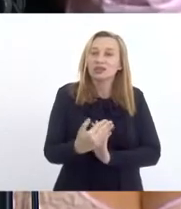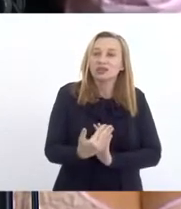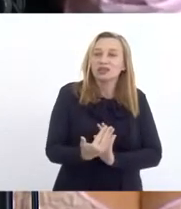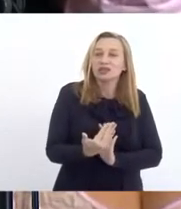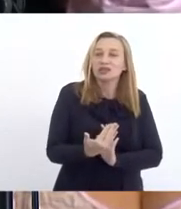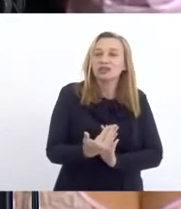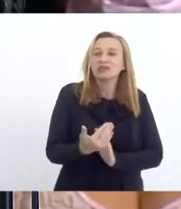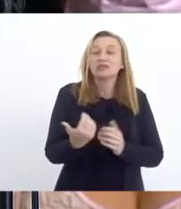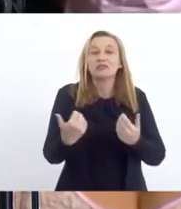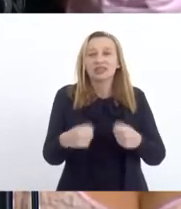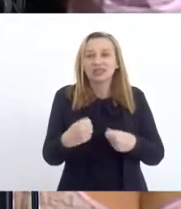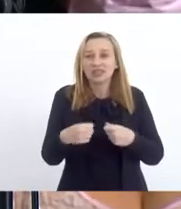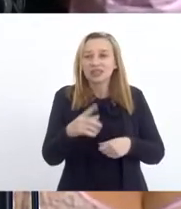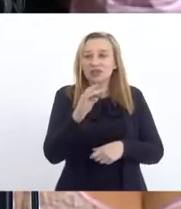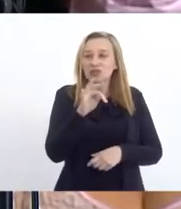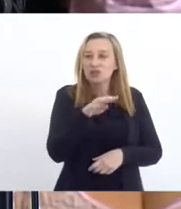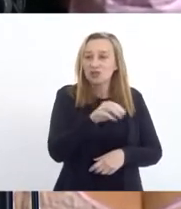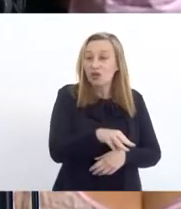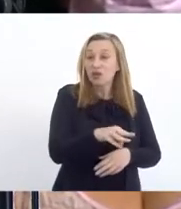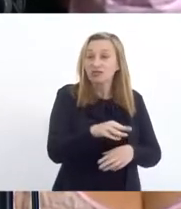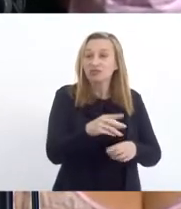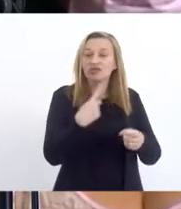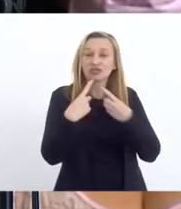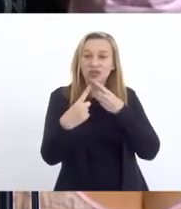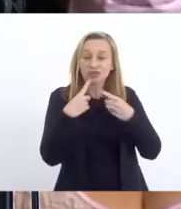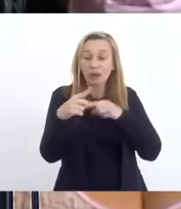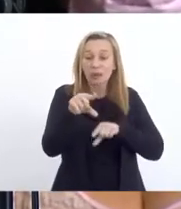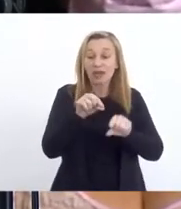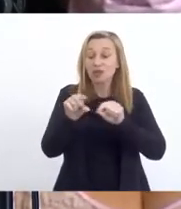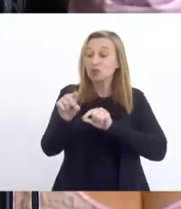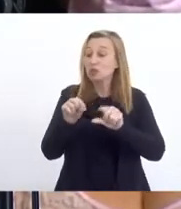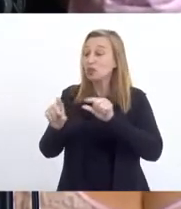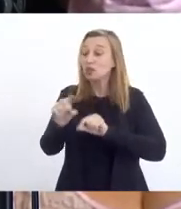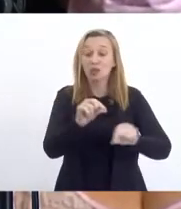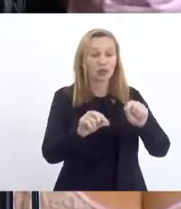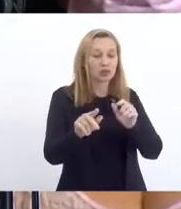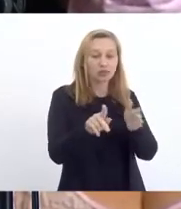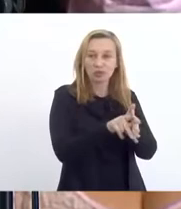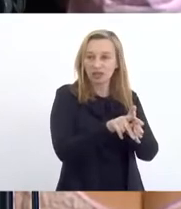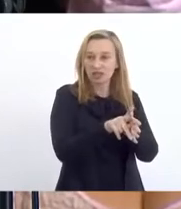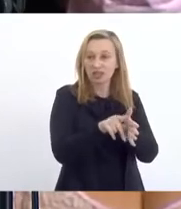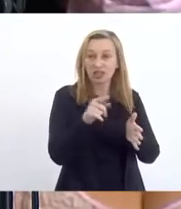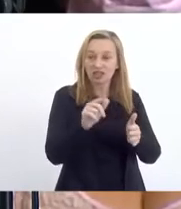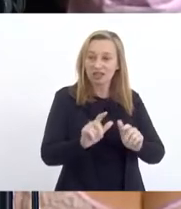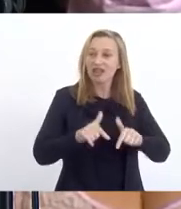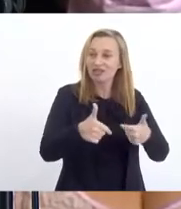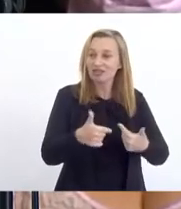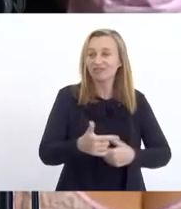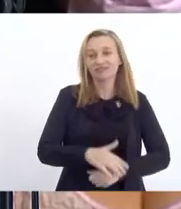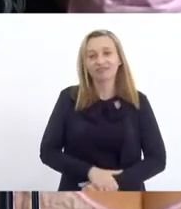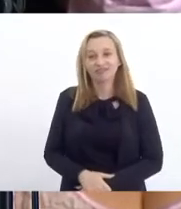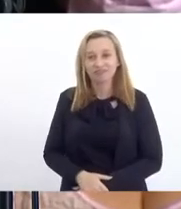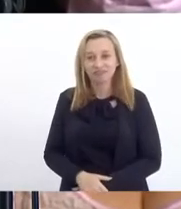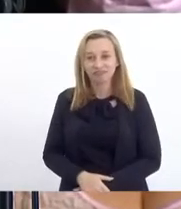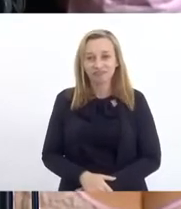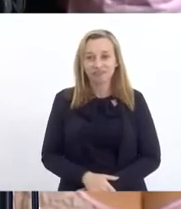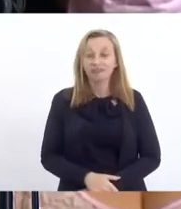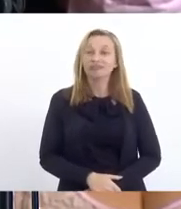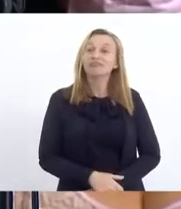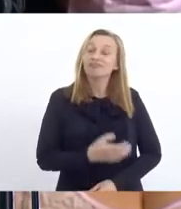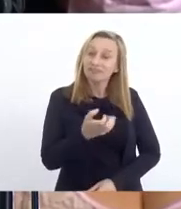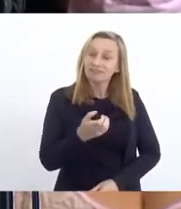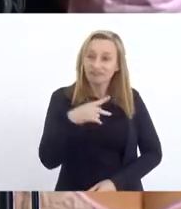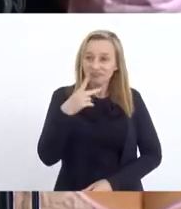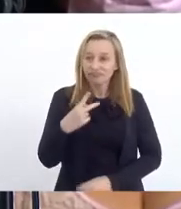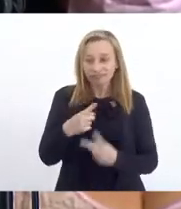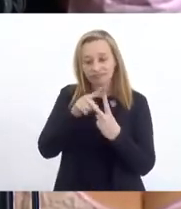a gente tem que ter um fórum permanente de debate para selecionar os projetos e colocar para funcionar. Eu queria citar